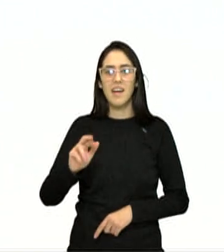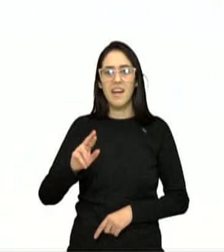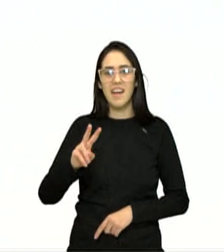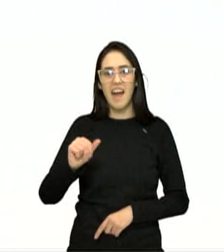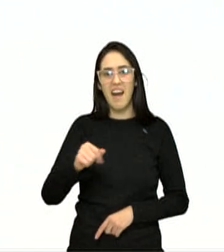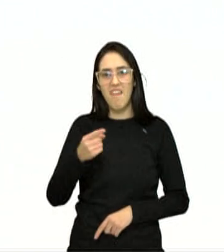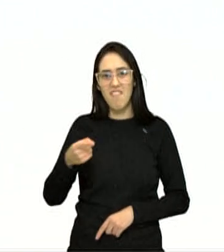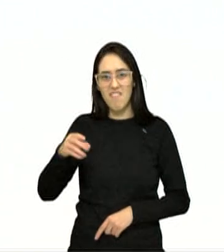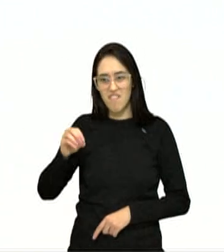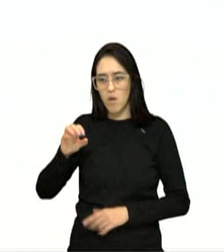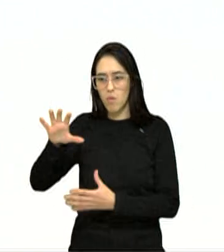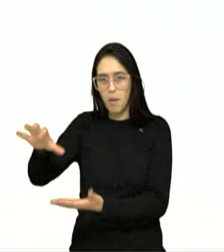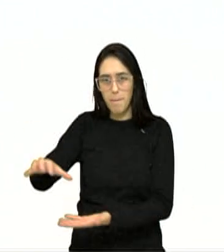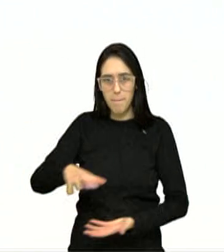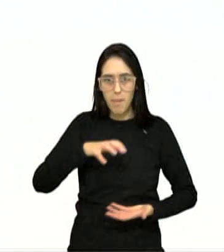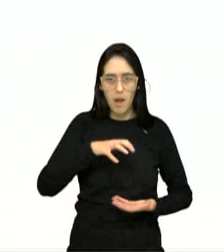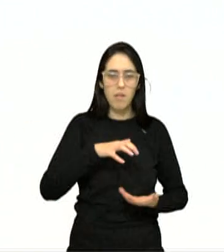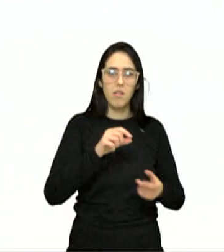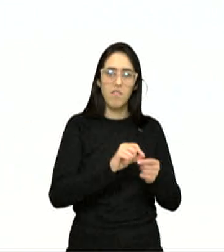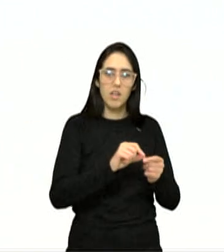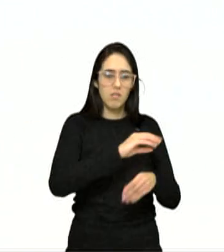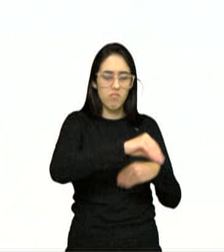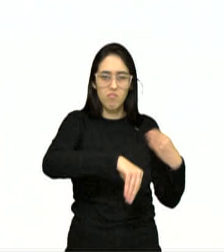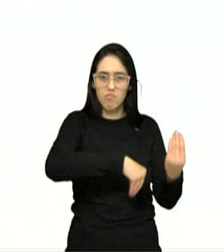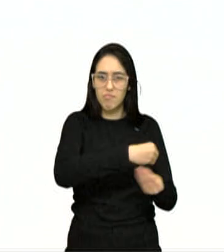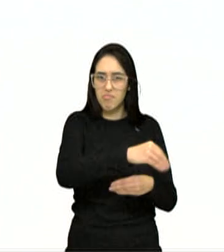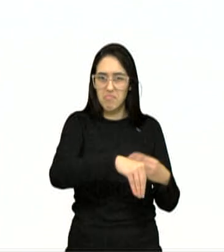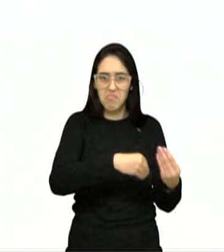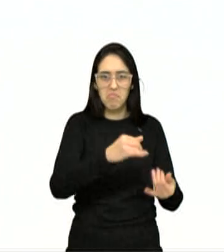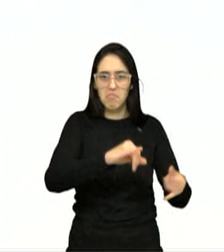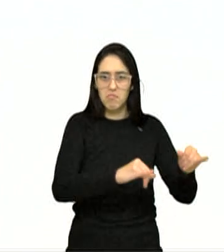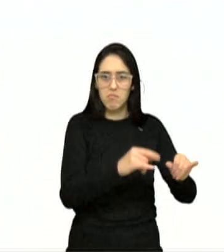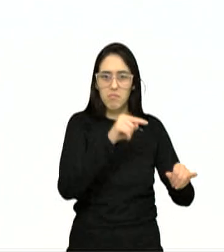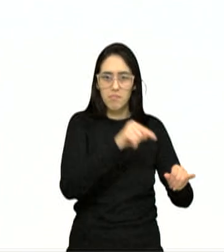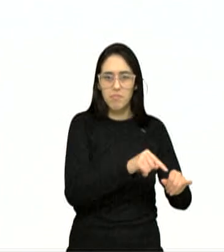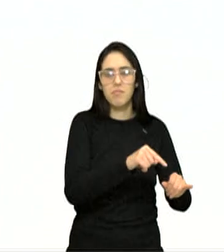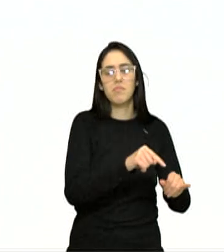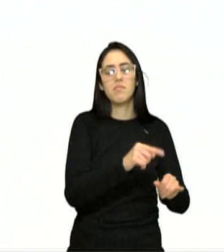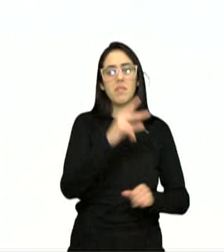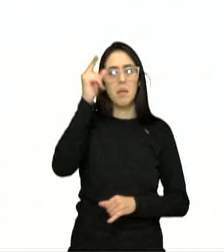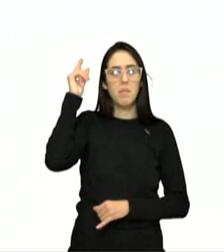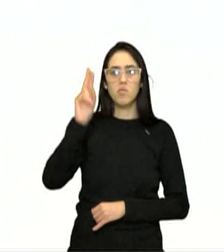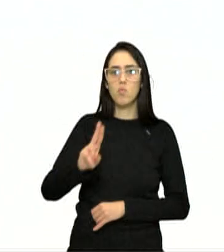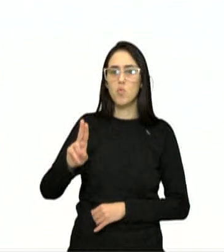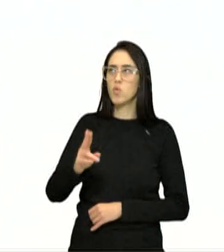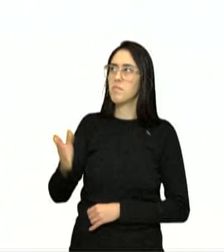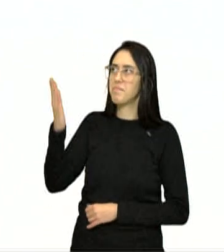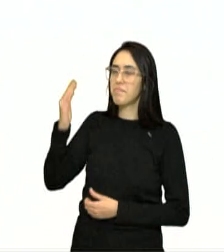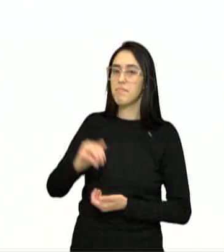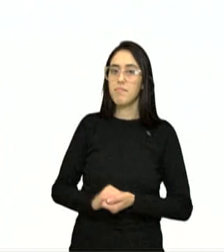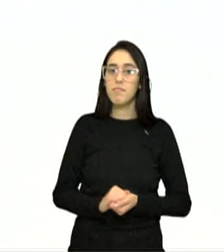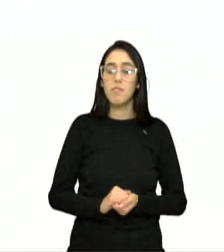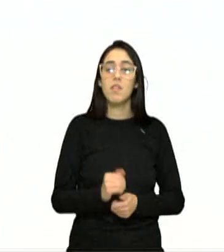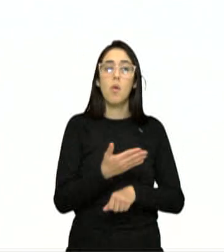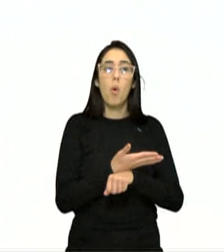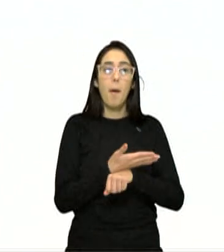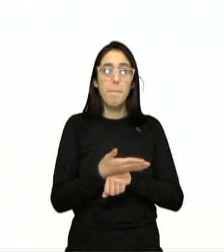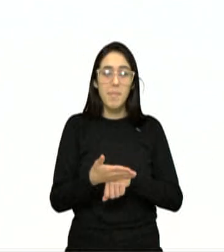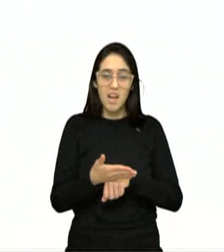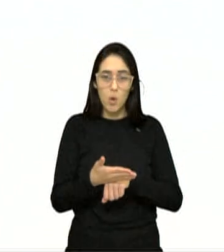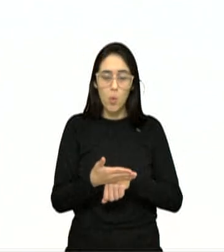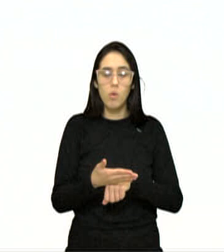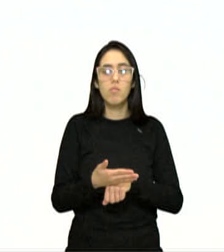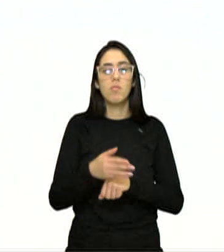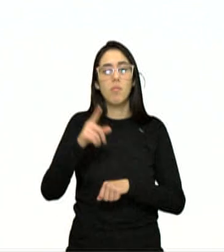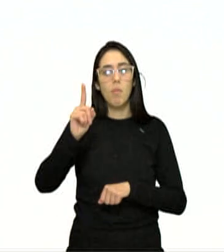de pirolusita, óxido de magnésio do deserto do Sinai. Branco, extraído